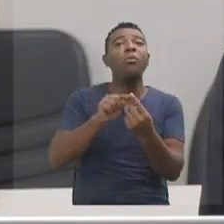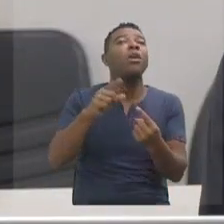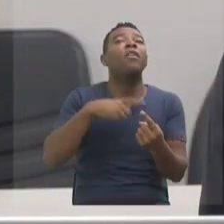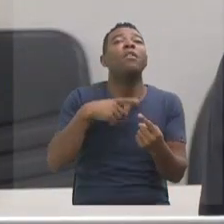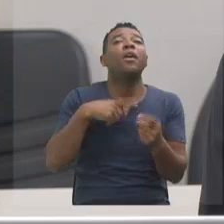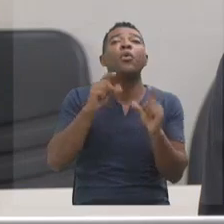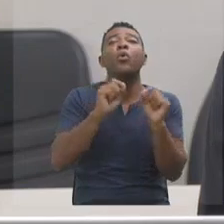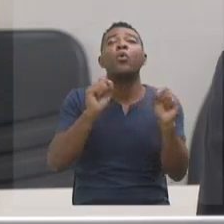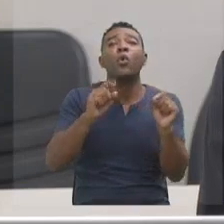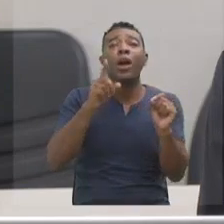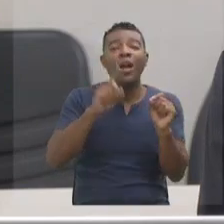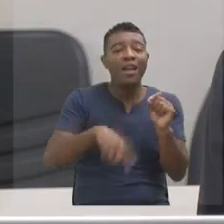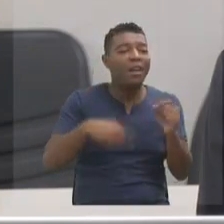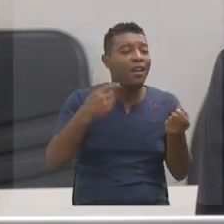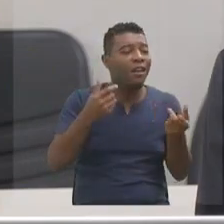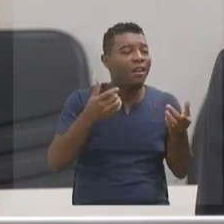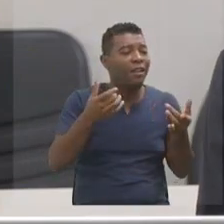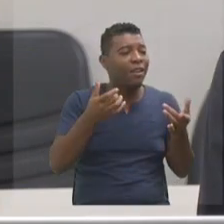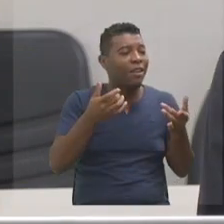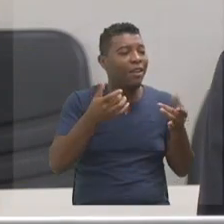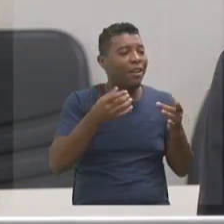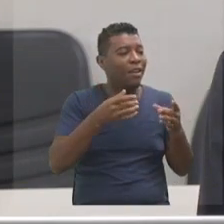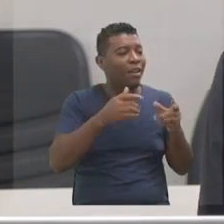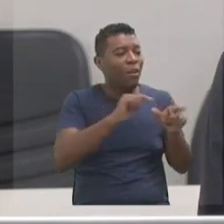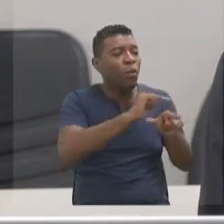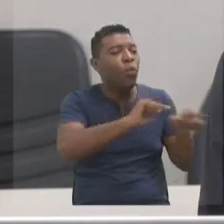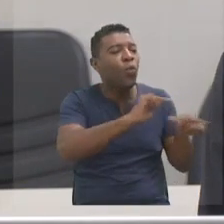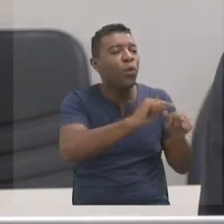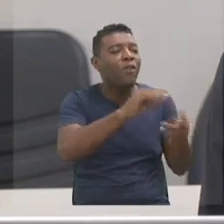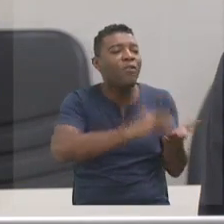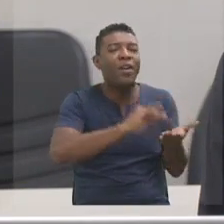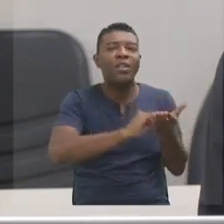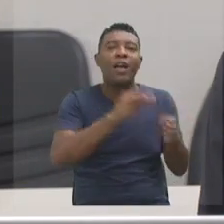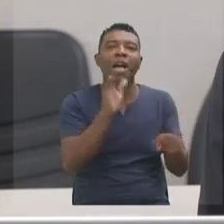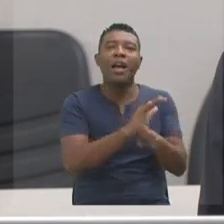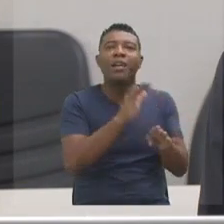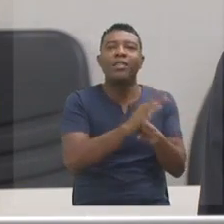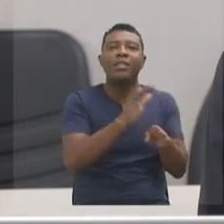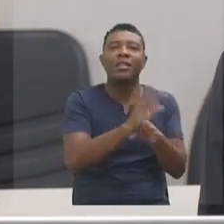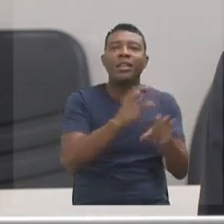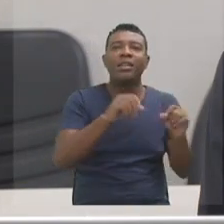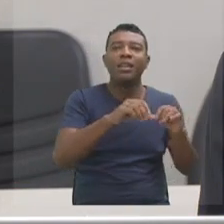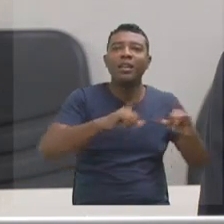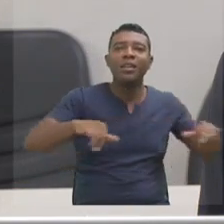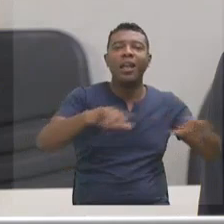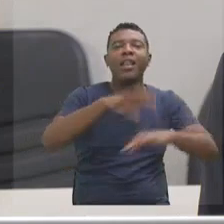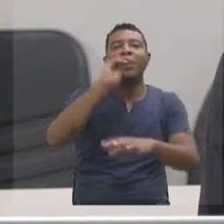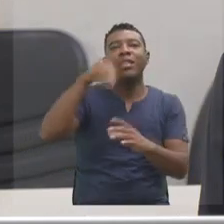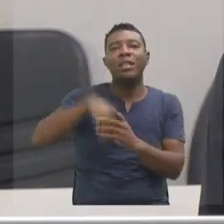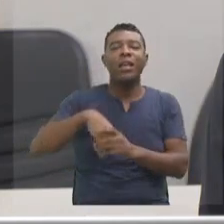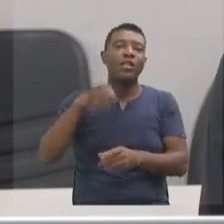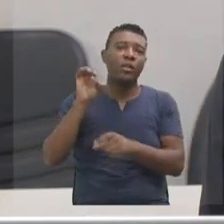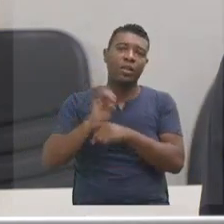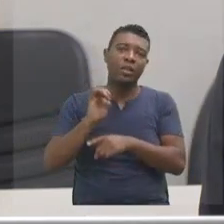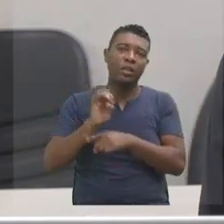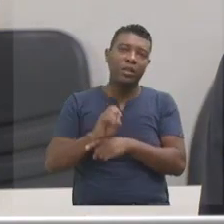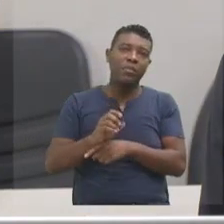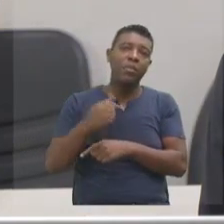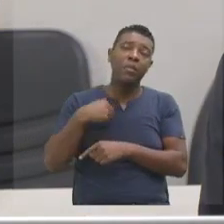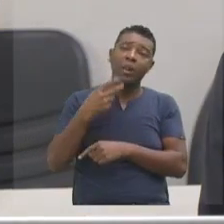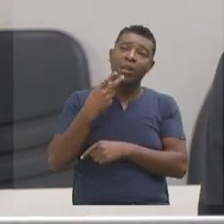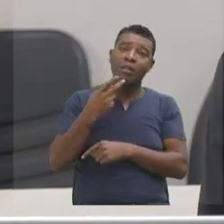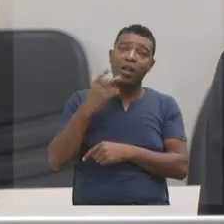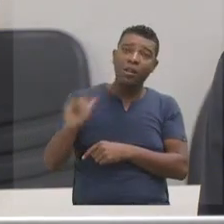né acabar com os vazios assistenciais de terrestre no estado eu sempre coloco um importante Minas Novas